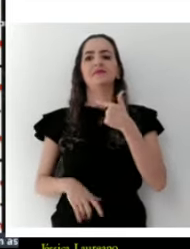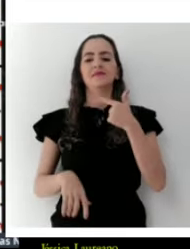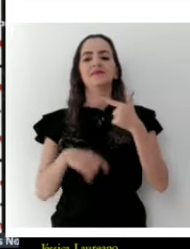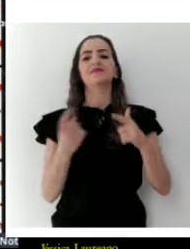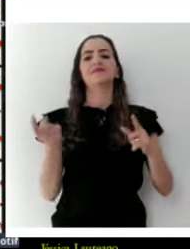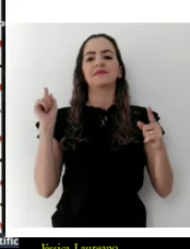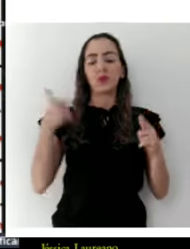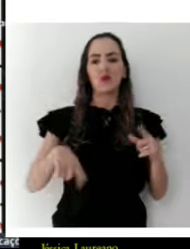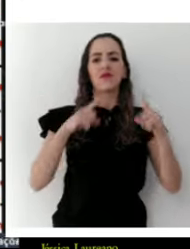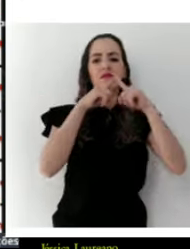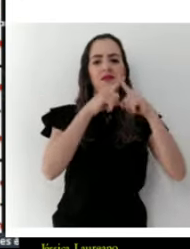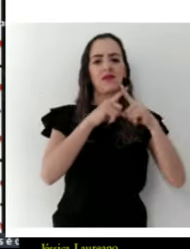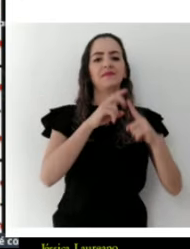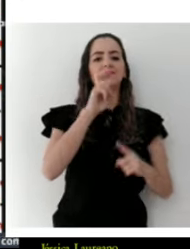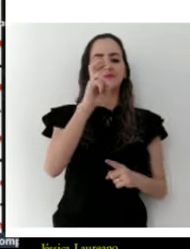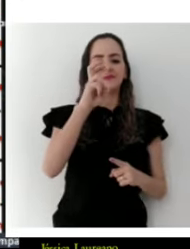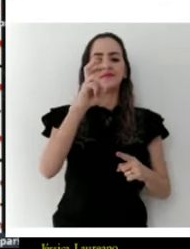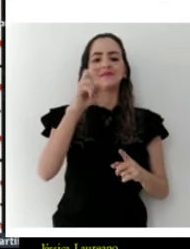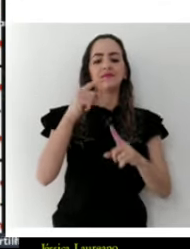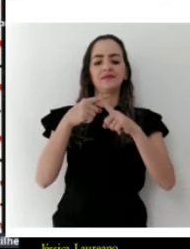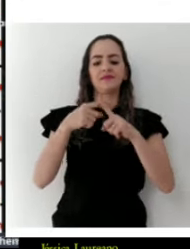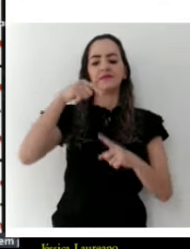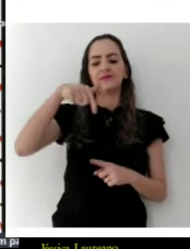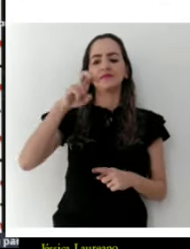vezes de 75 deu